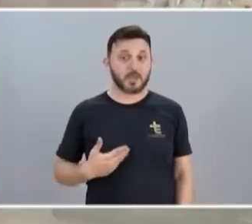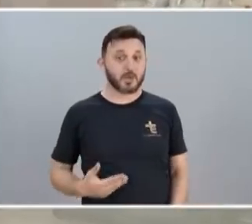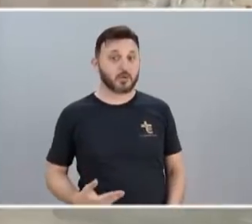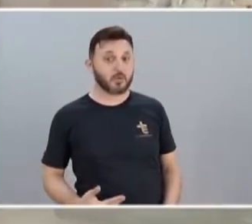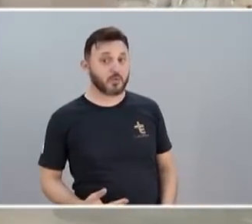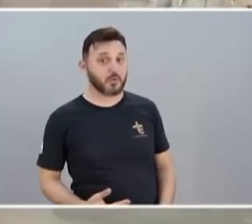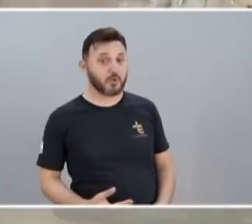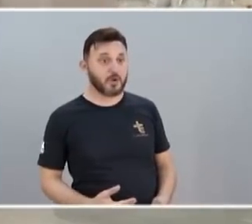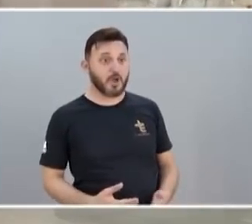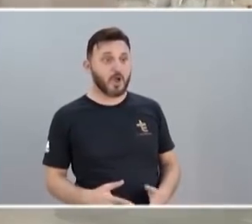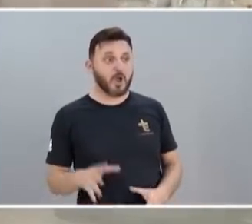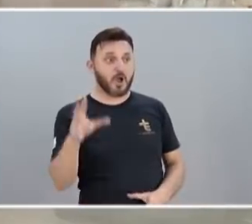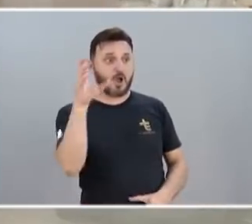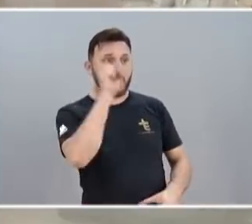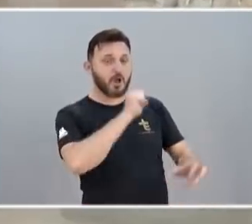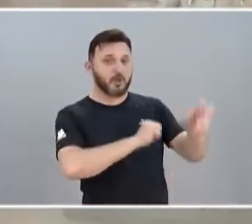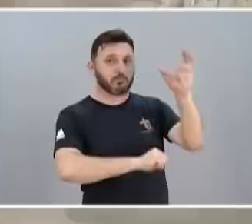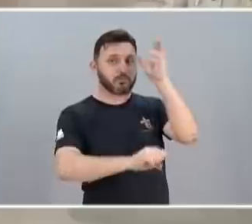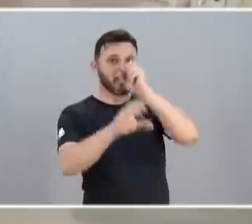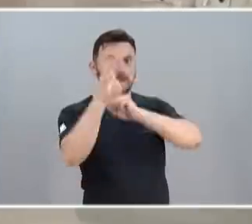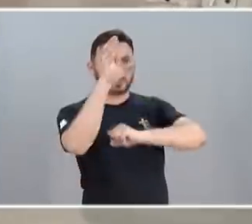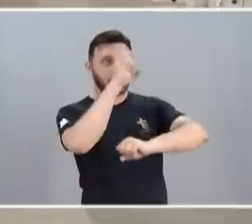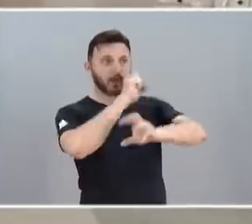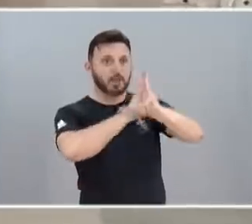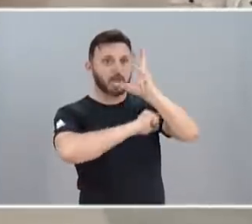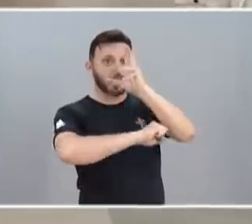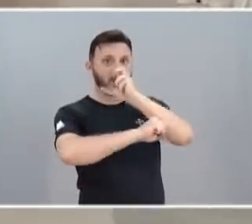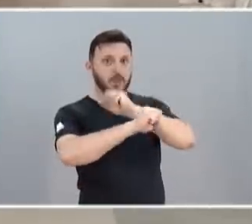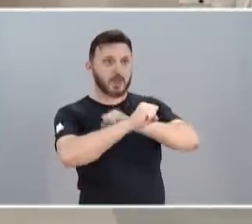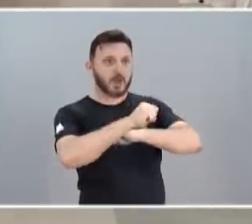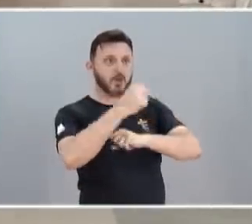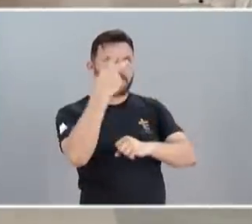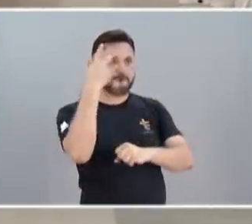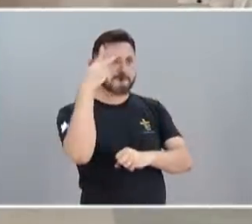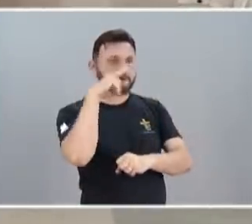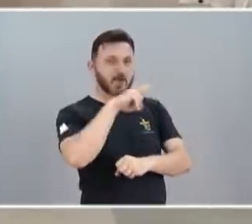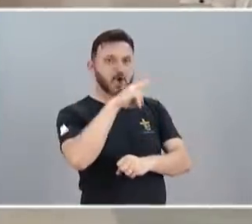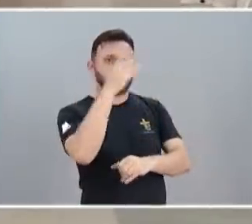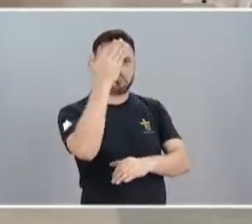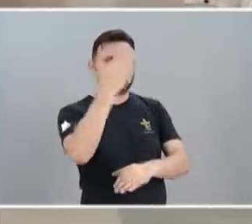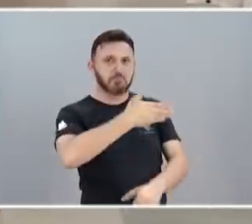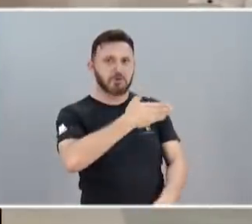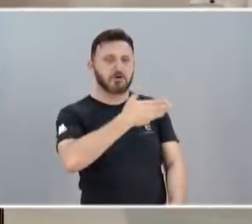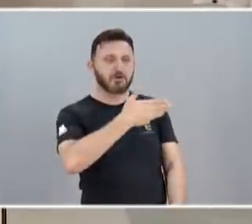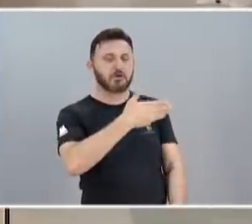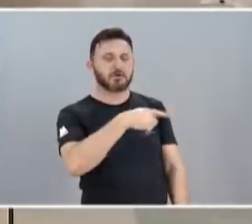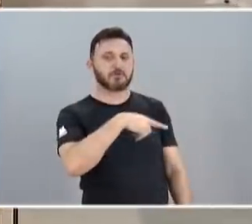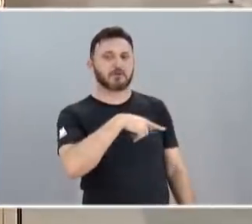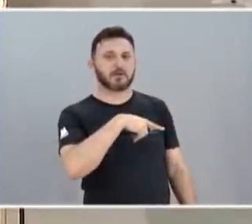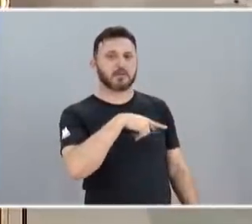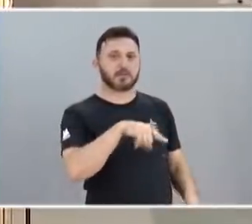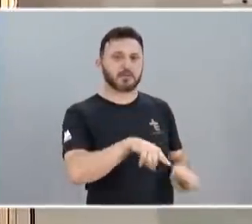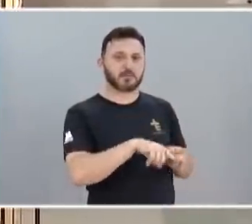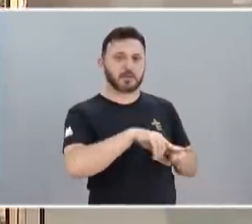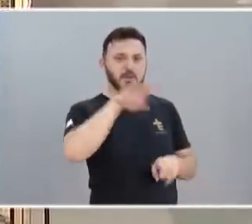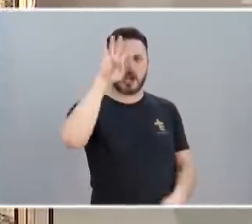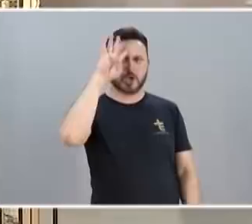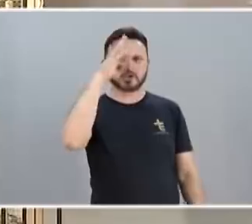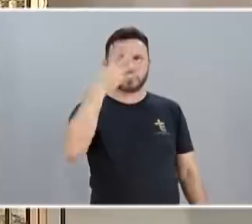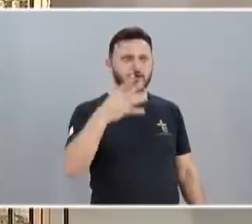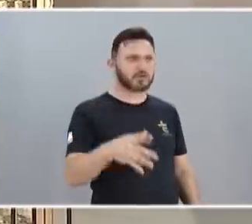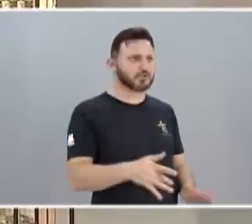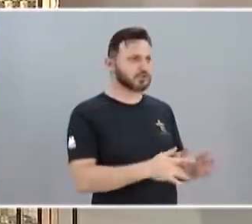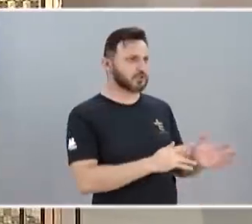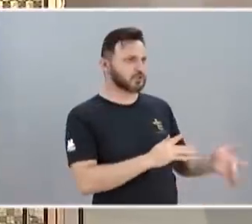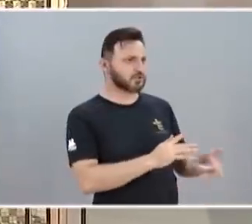essa catequese, por essas provas, por essas provas, e resolveram com Jesus,